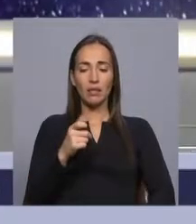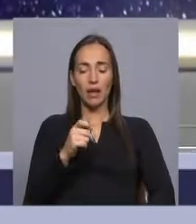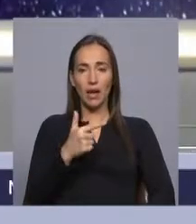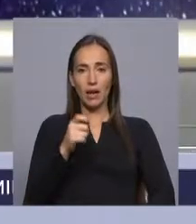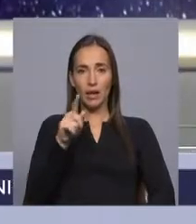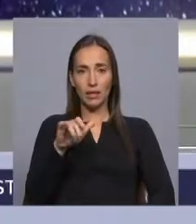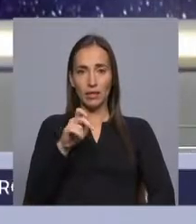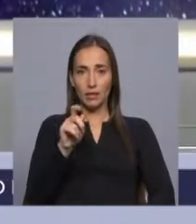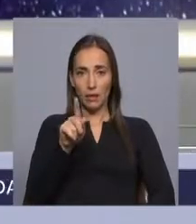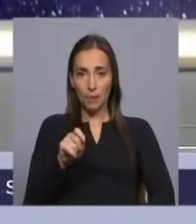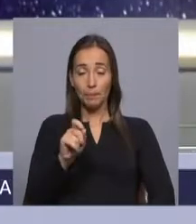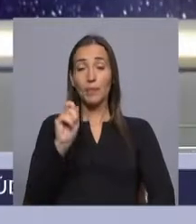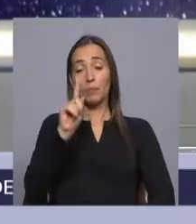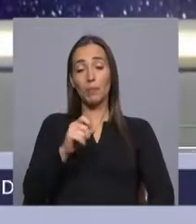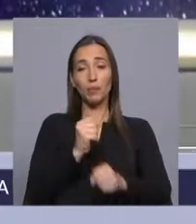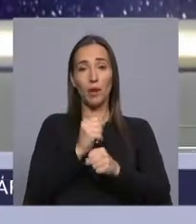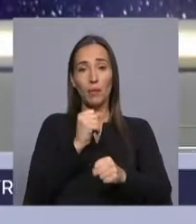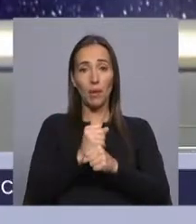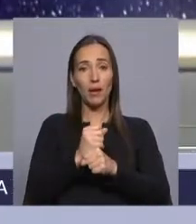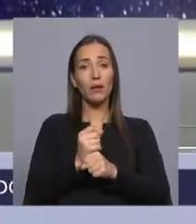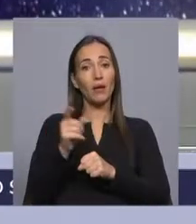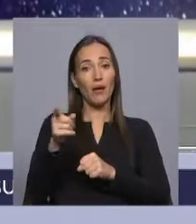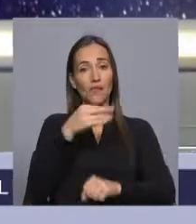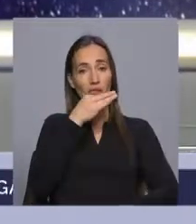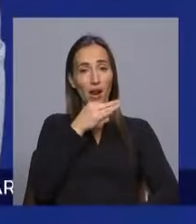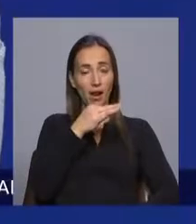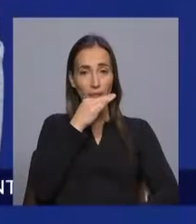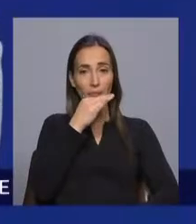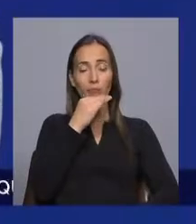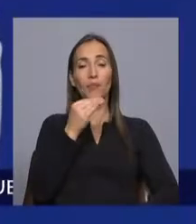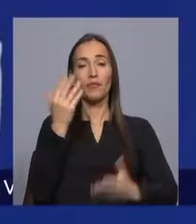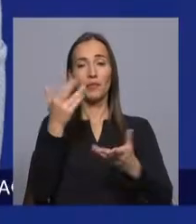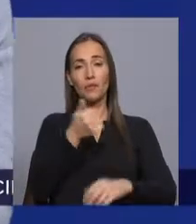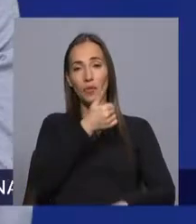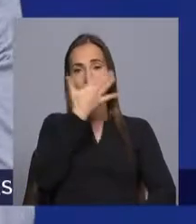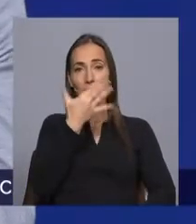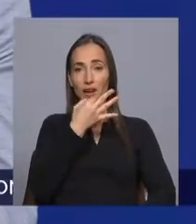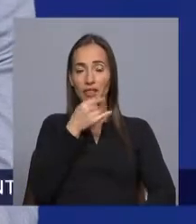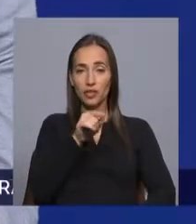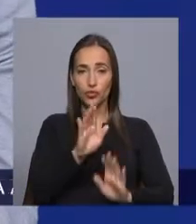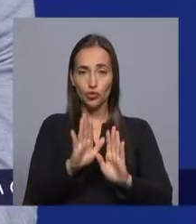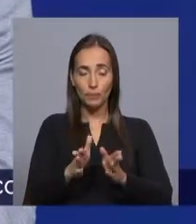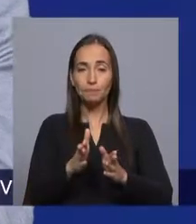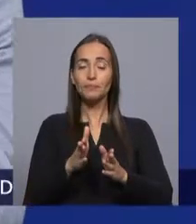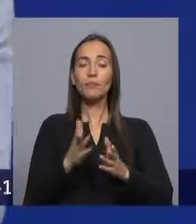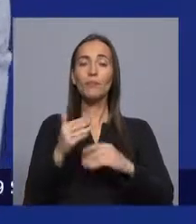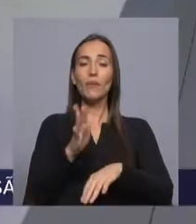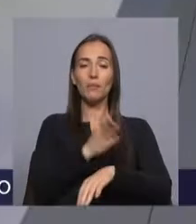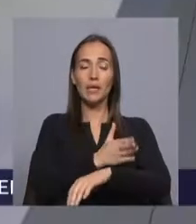A primeira parte desta missão vai ser tratada pelo Miguel Gonçalves. Viva! Bom dia, Miguel. Bom Já lá dia. vamos falar disso. Mas antes, tens